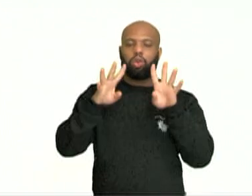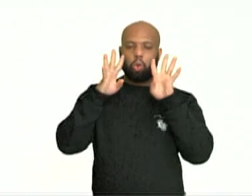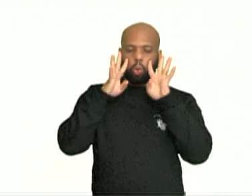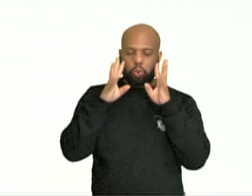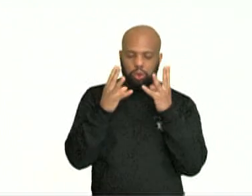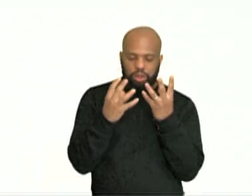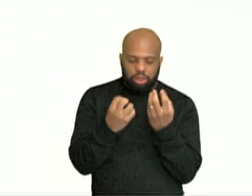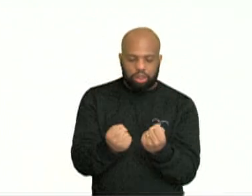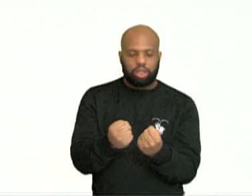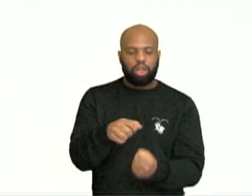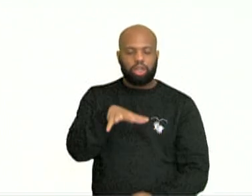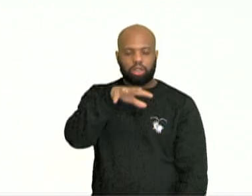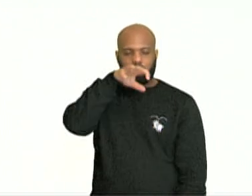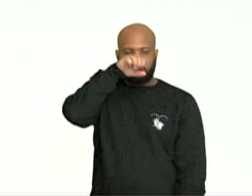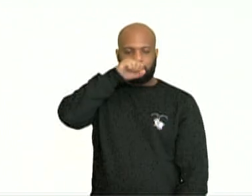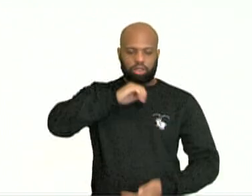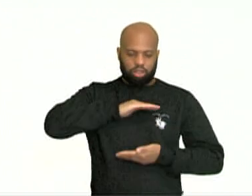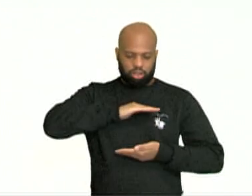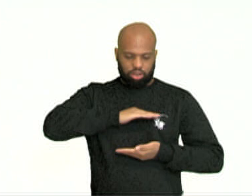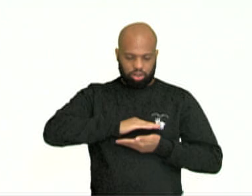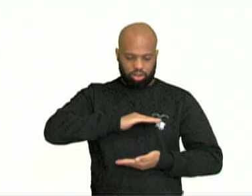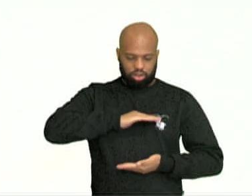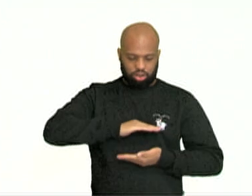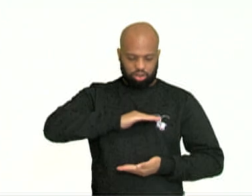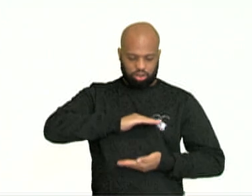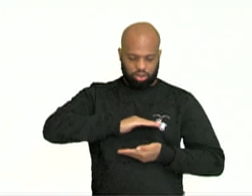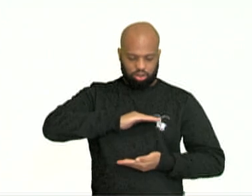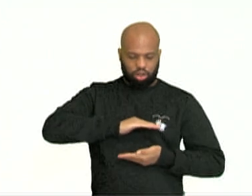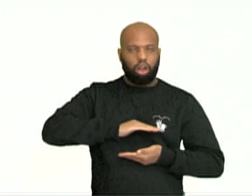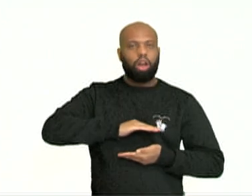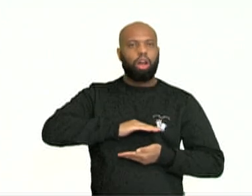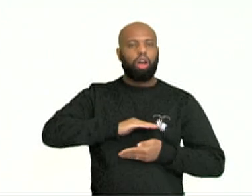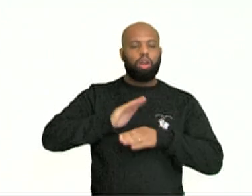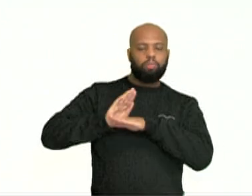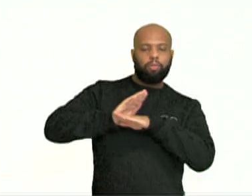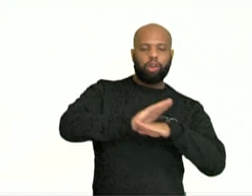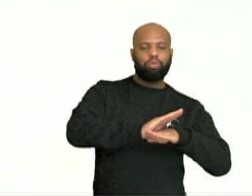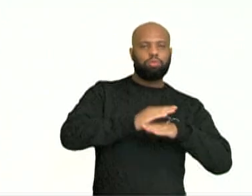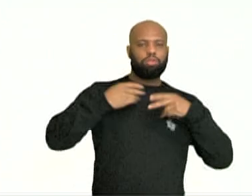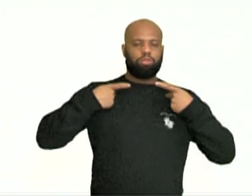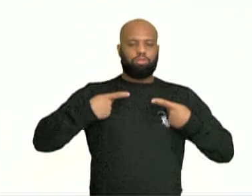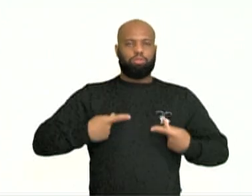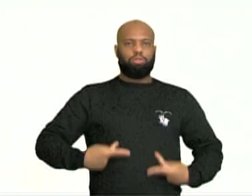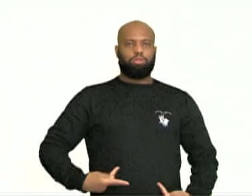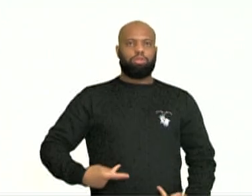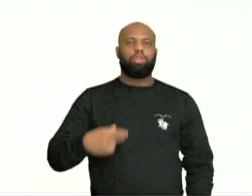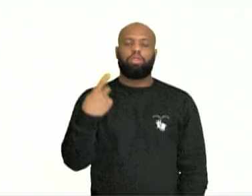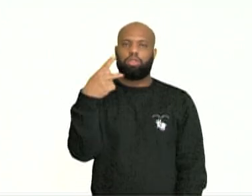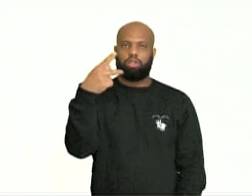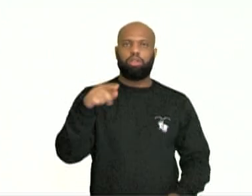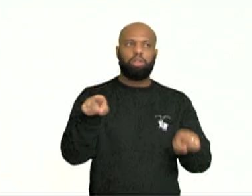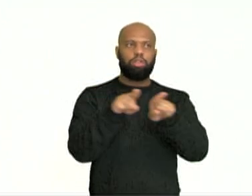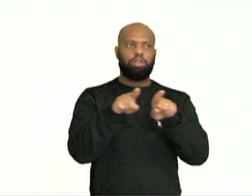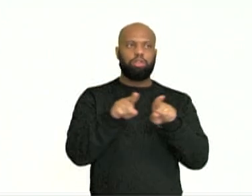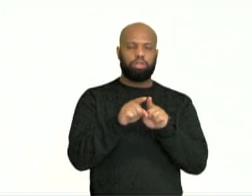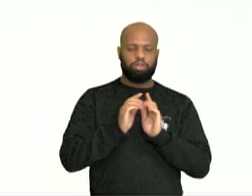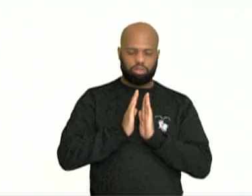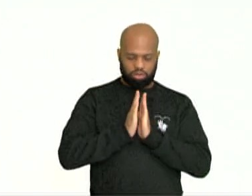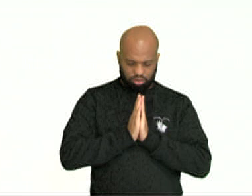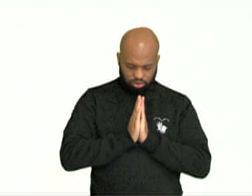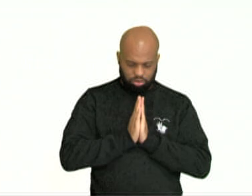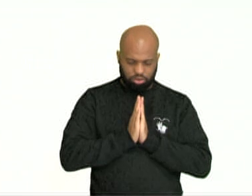nessa respiração diafragmática, tá? Ela vai auxiliar muito na manutenção da postura de vocês. Meditação